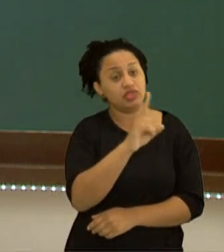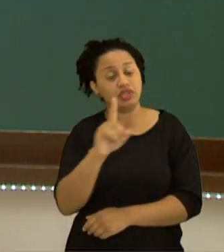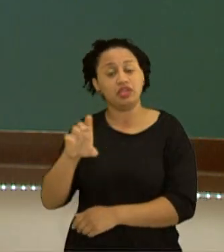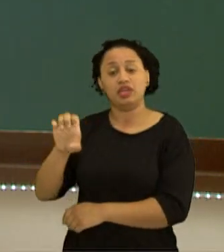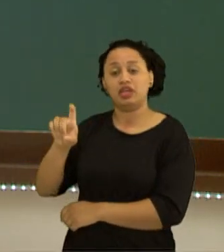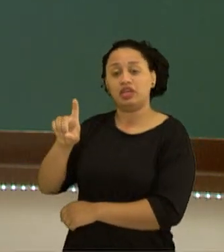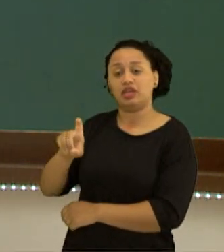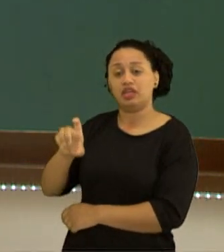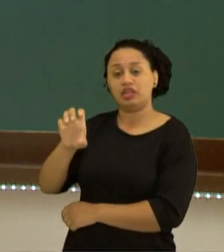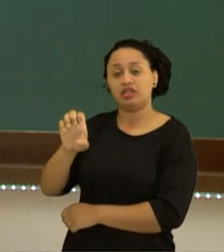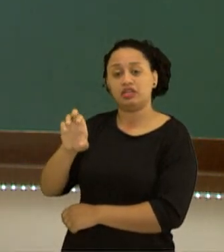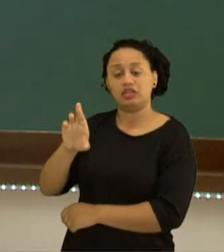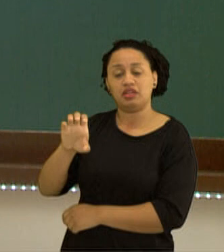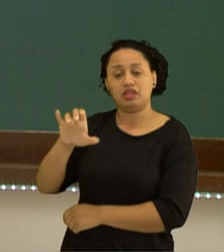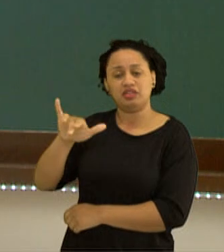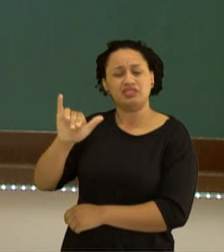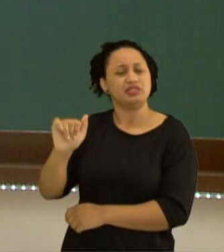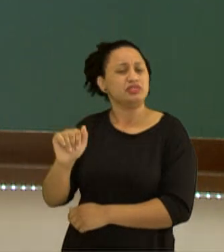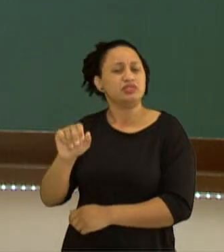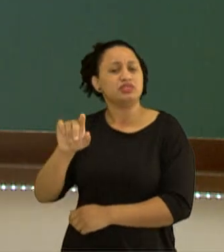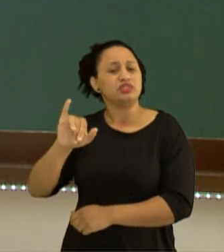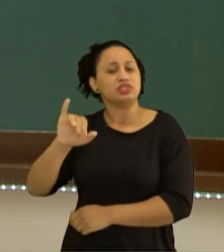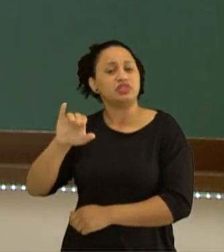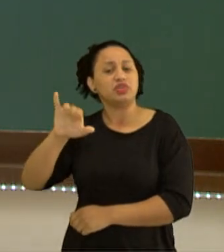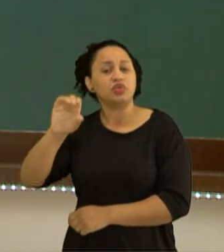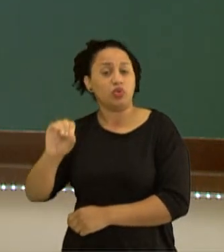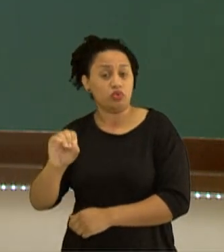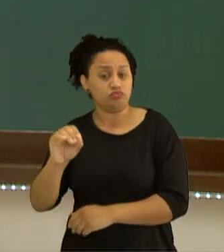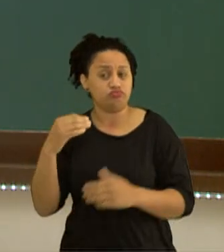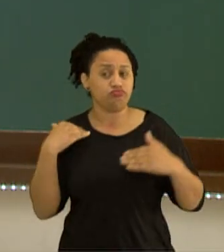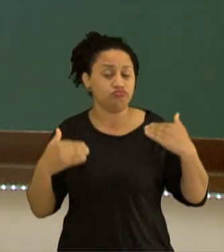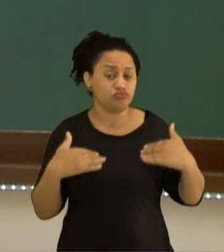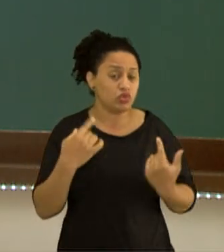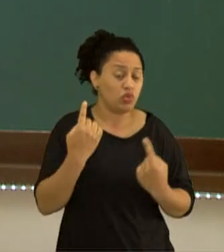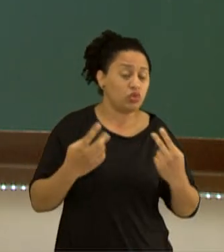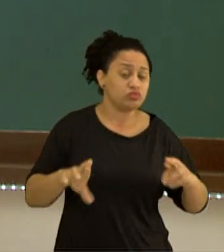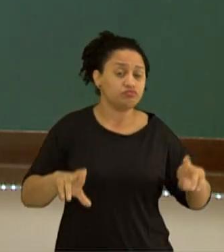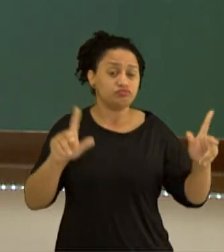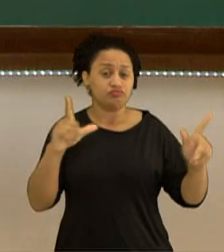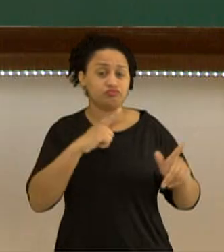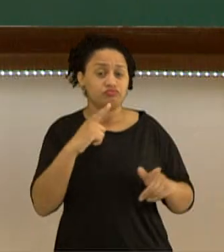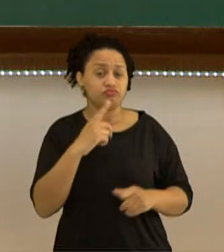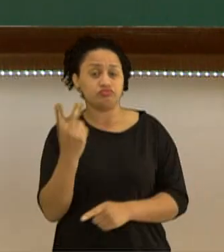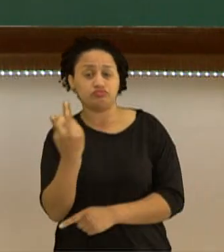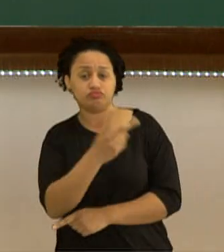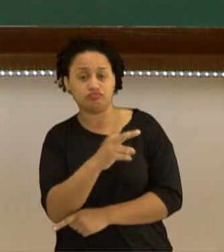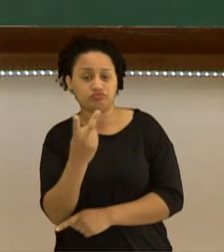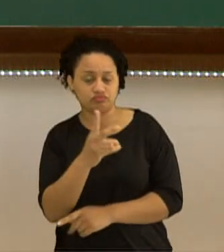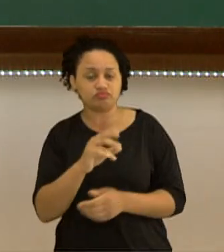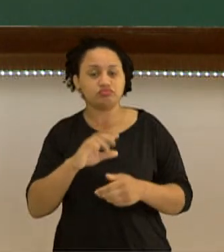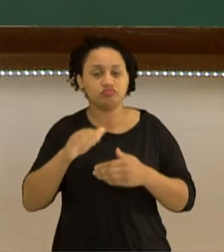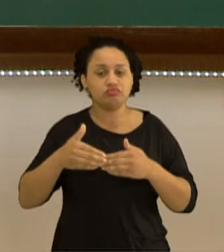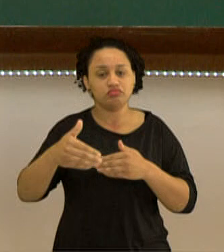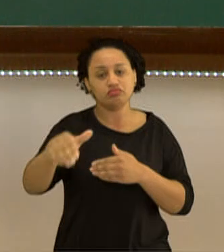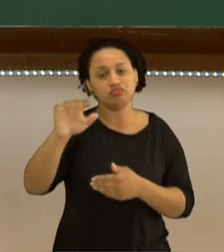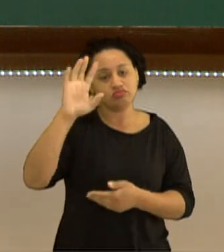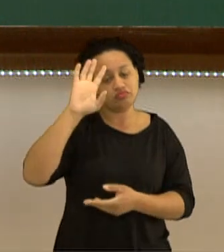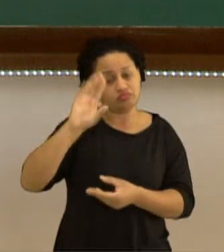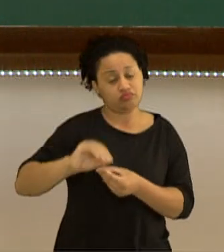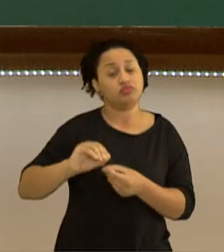é a relação de atividade física e exercício físico com a ginástica de condicionamento físico? Vamos entender mais para frente que tem uma